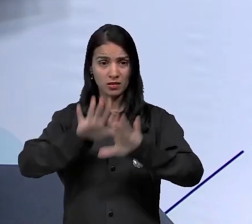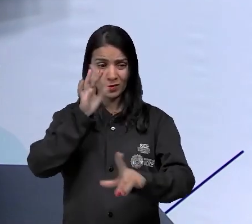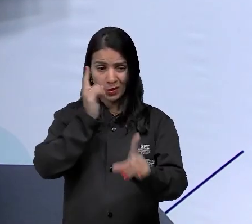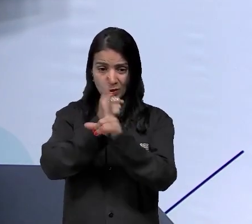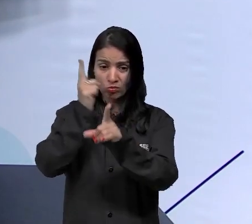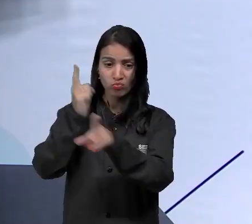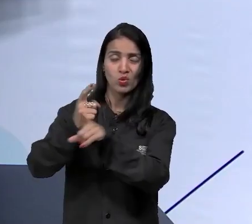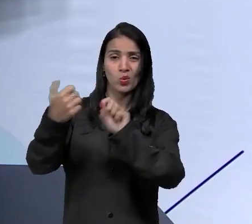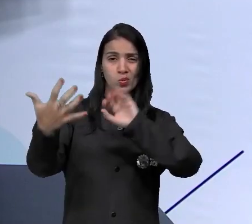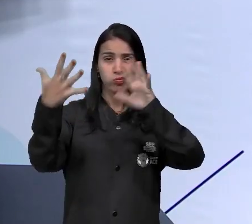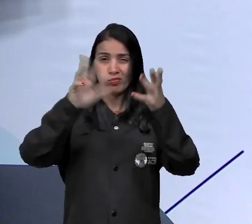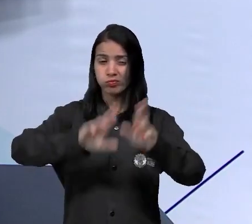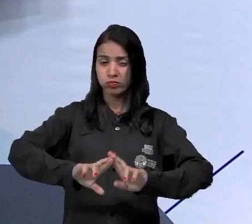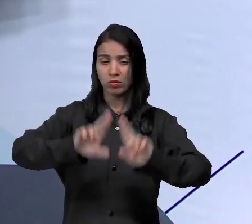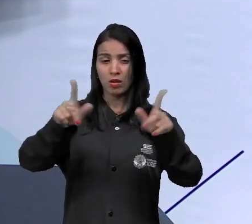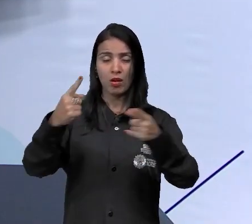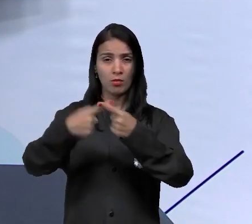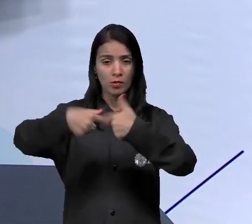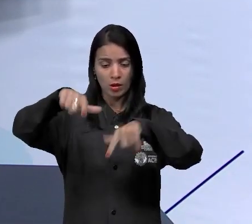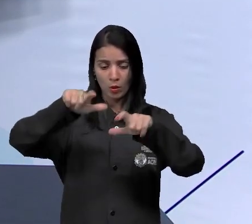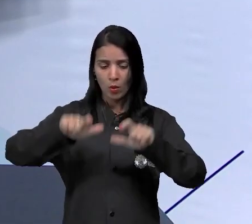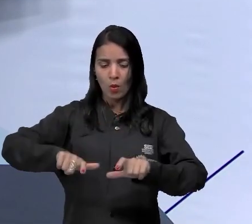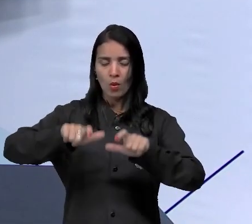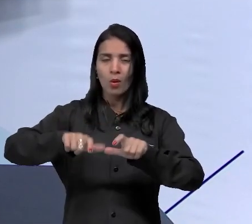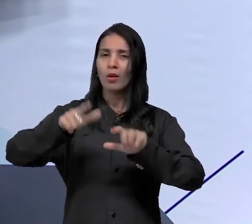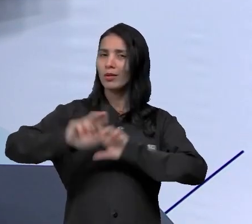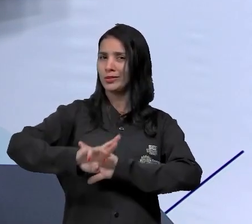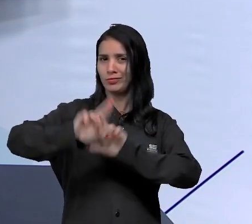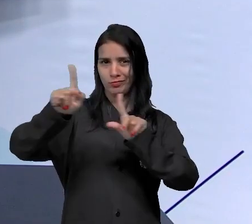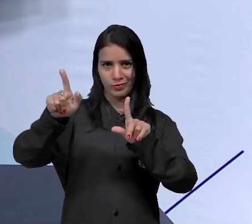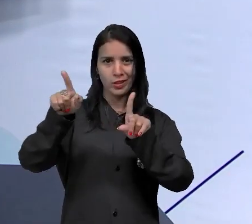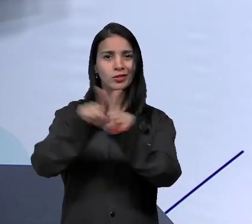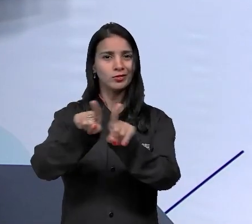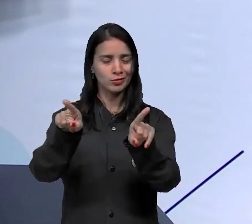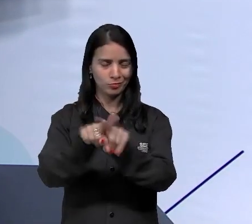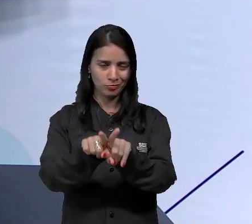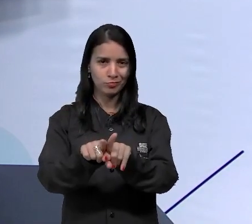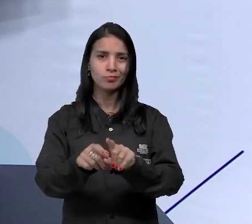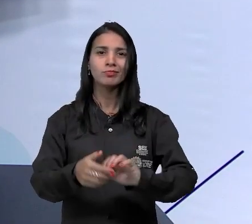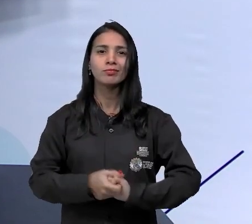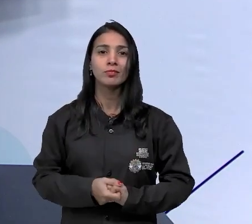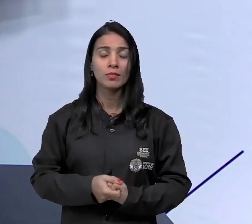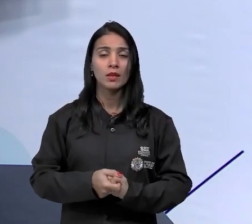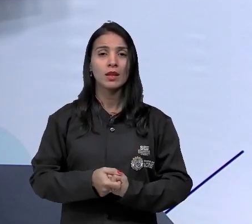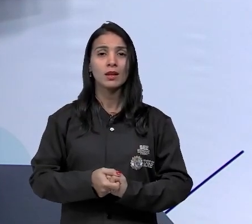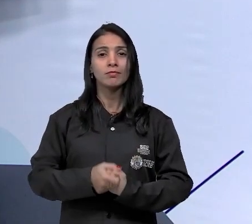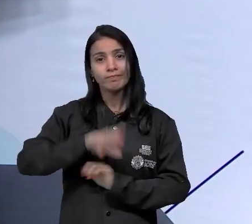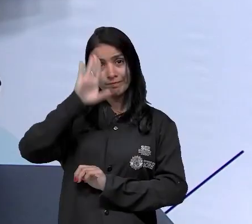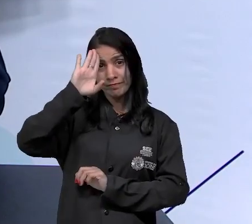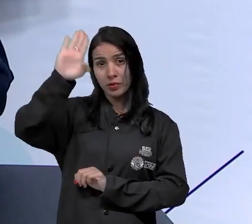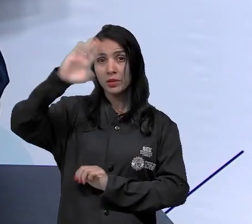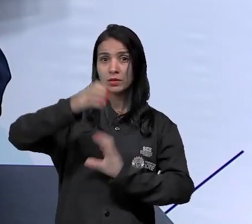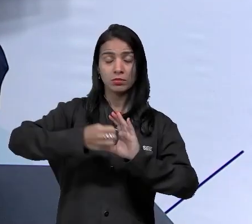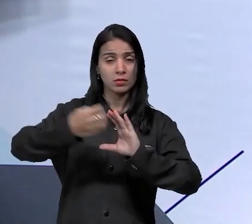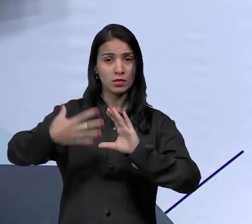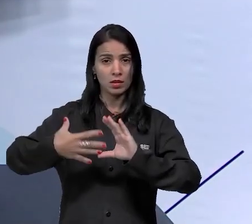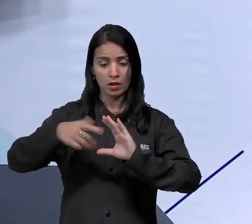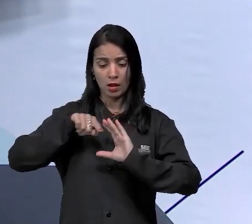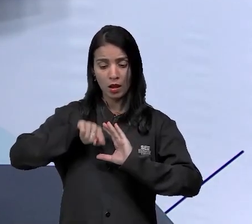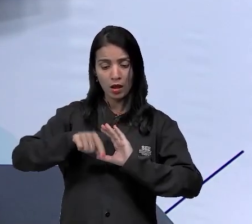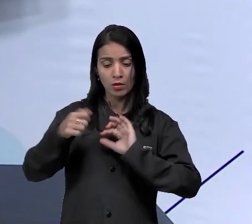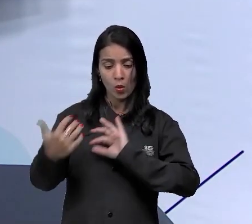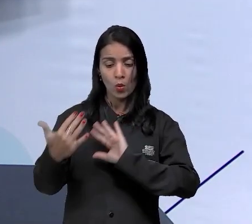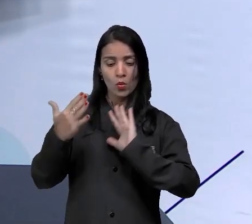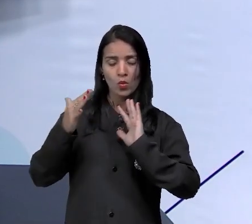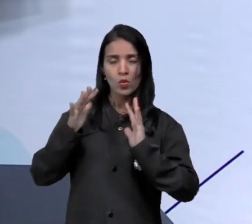diferente devido à sua localização, que é o clima subtropical. A principal característica do clima subtropical, pessoal, é justamente